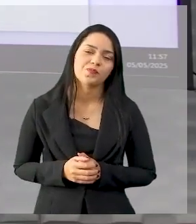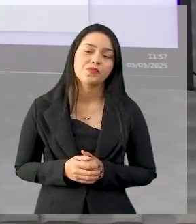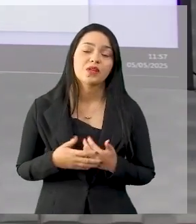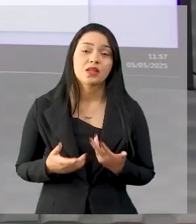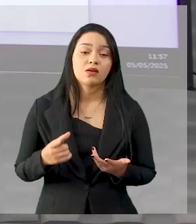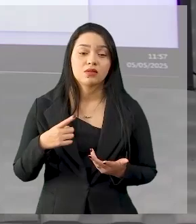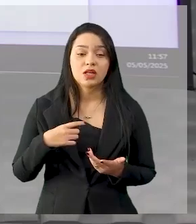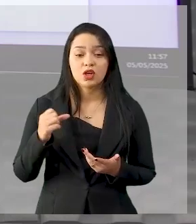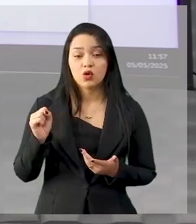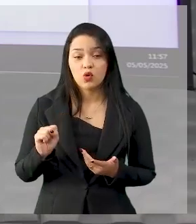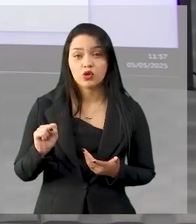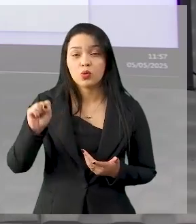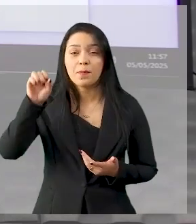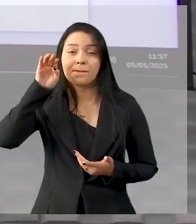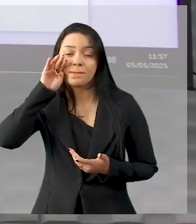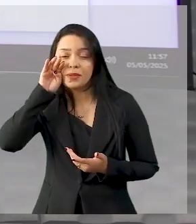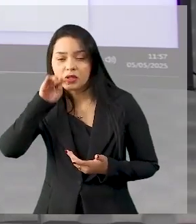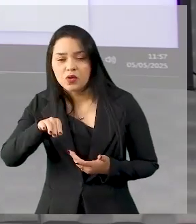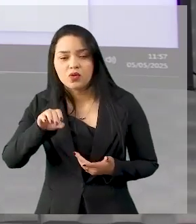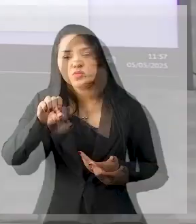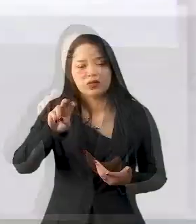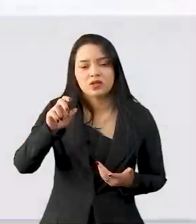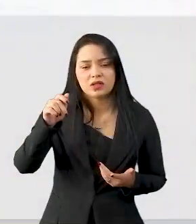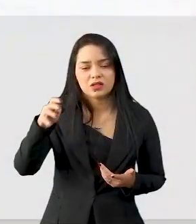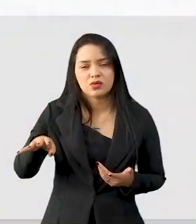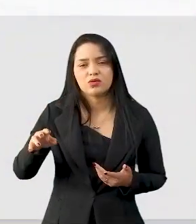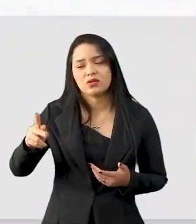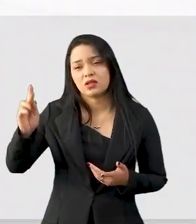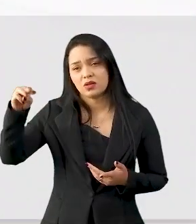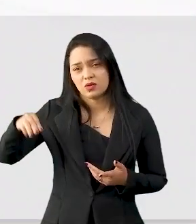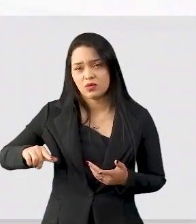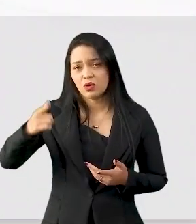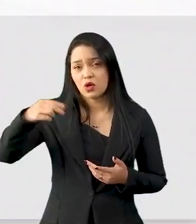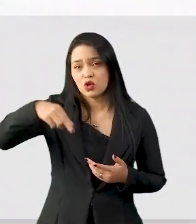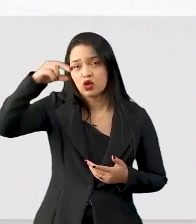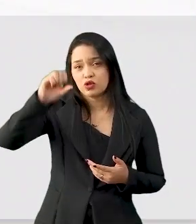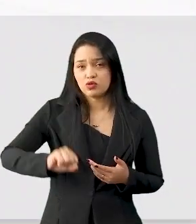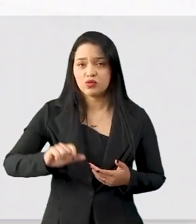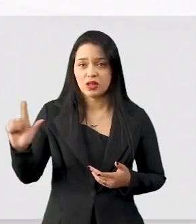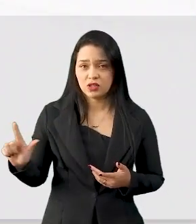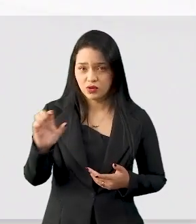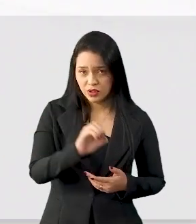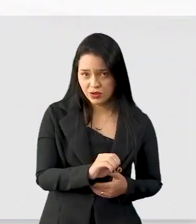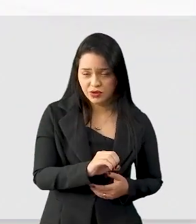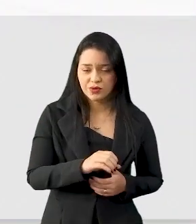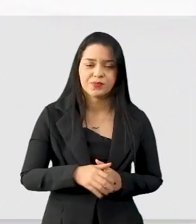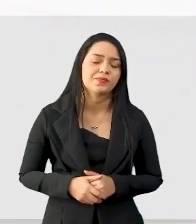tem 8 milhões de quilômetros quadrados nos seus sentidos norte, sul, leste, oeste.